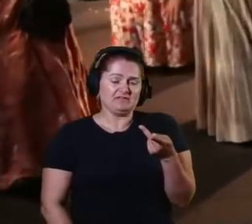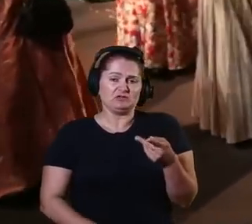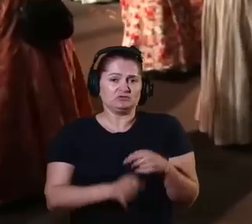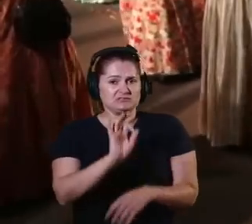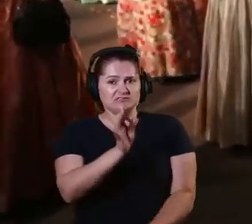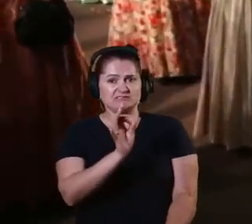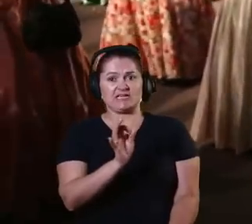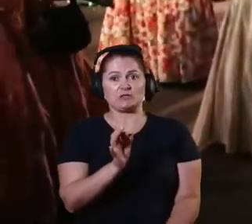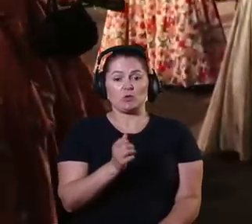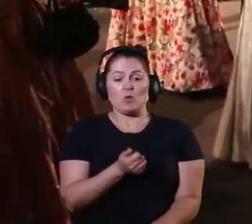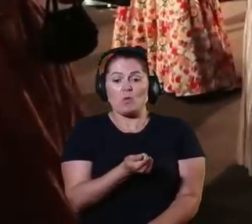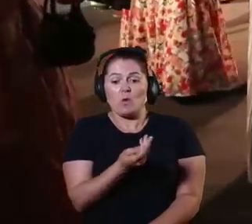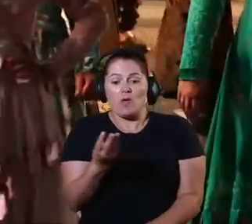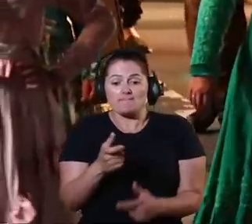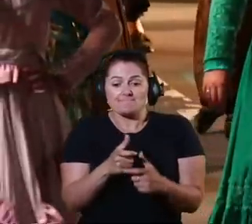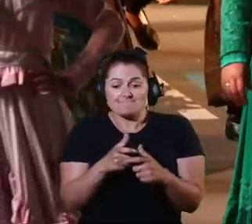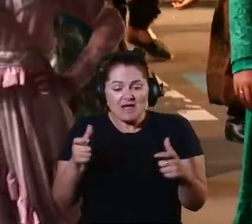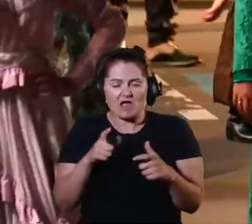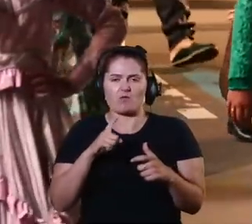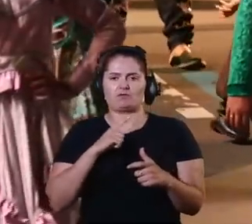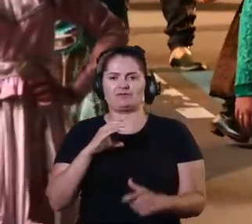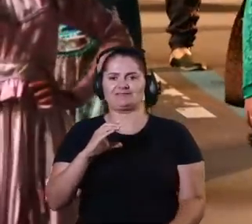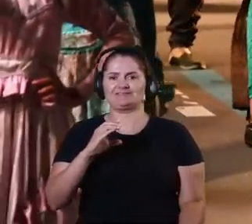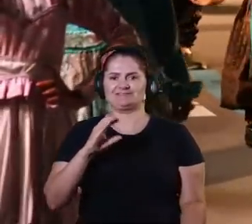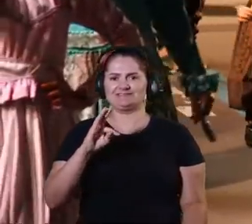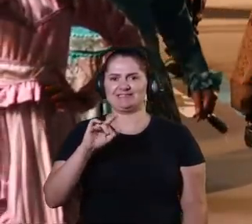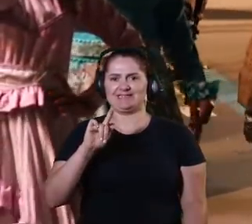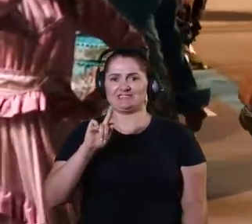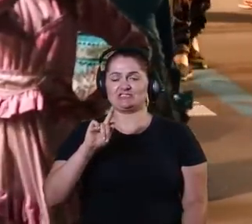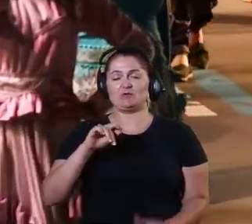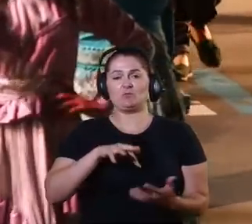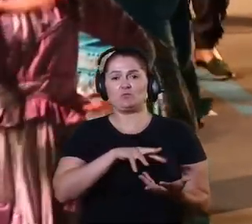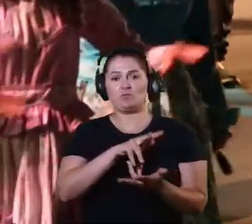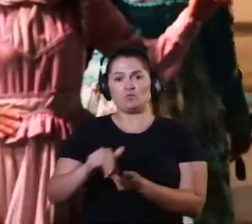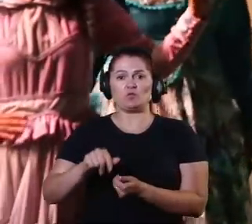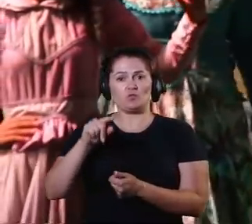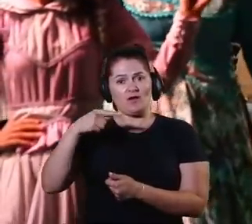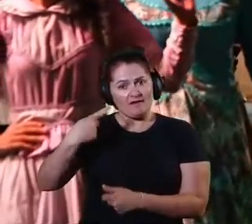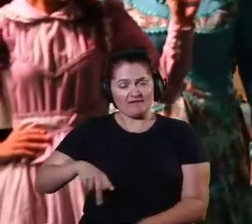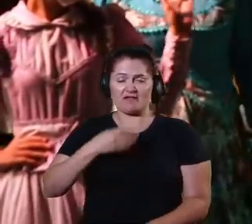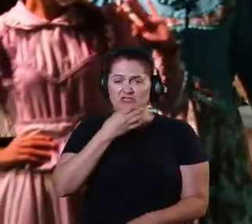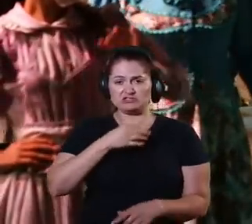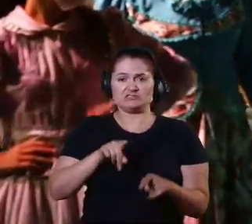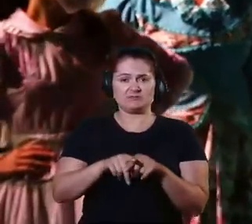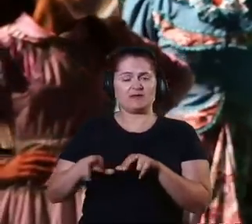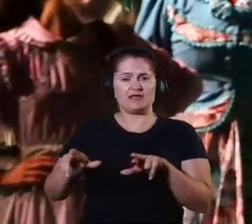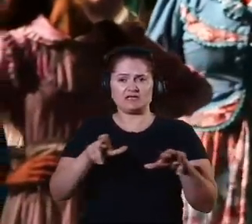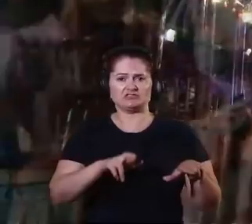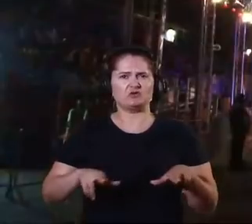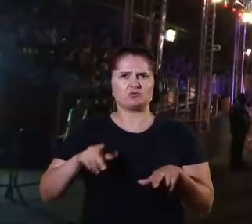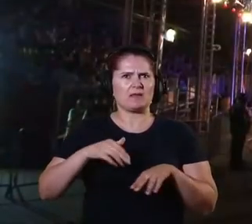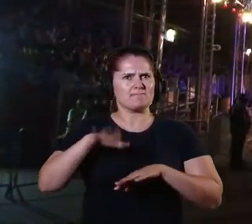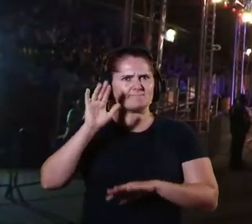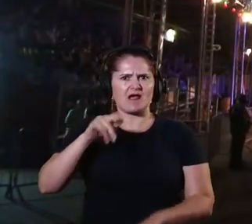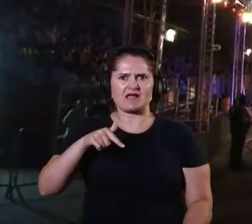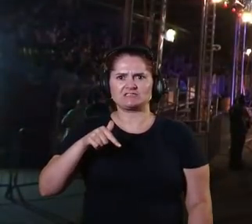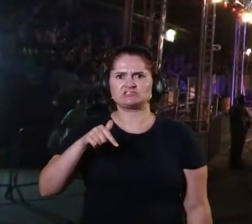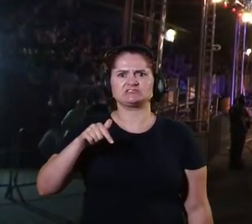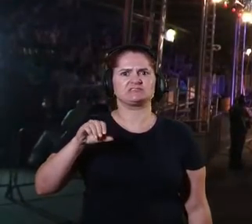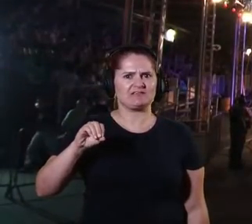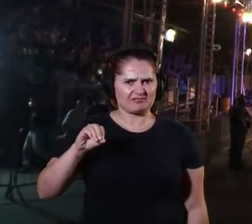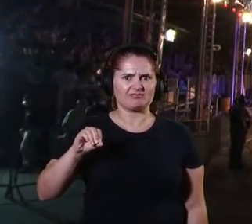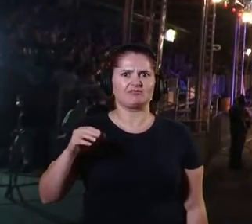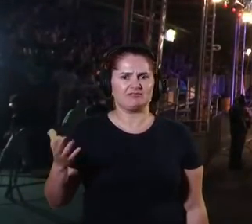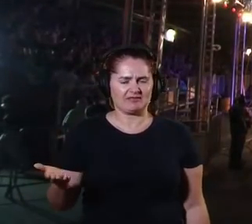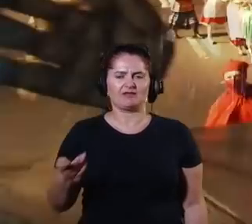número de CTGs do mundo. A nossa região também, são mais de 80 e poucos CTGs. E o CTG, falar de CTG,